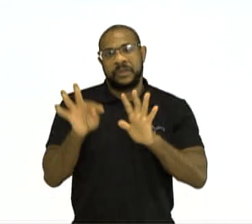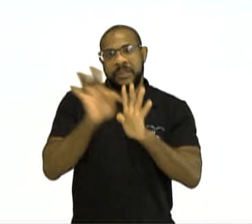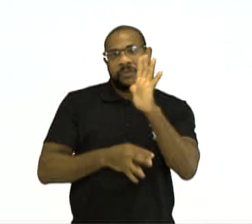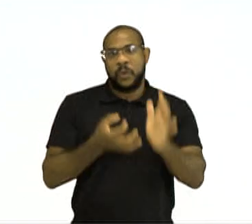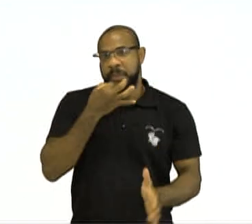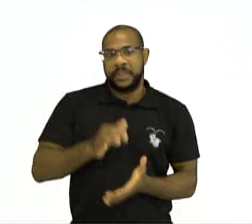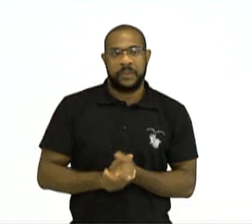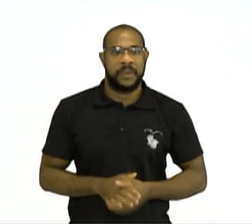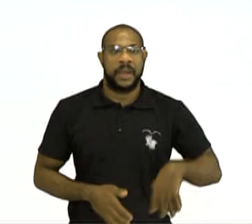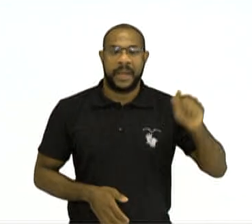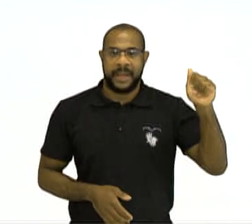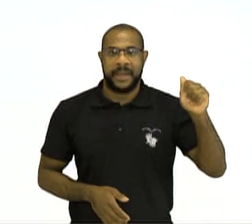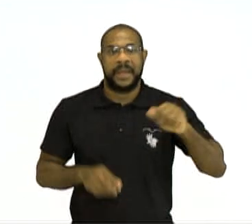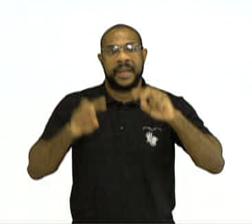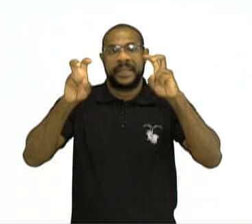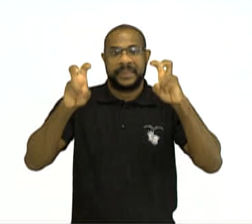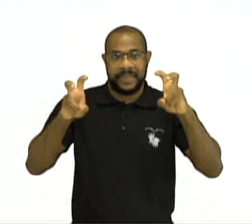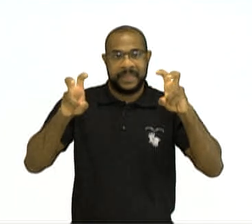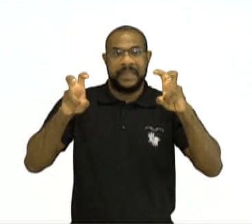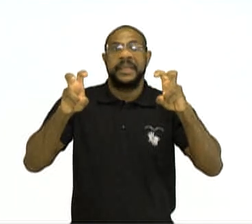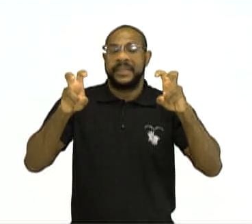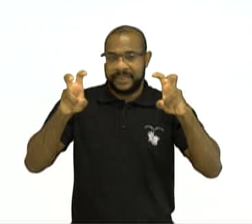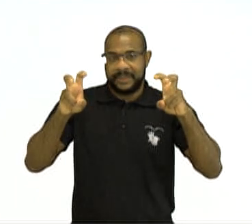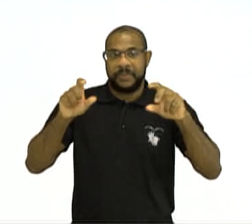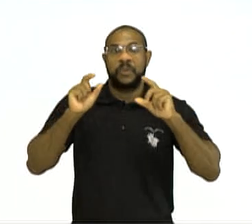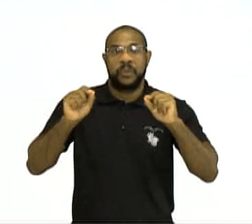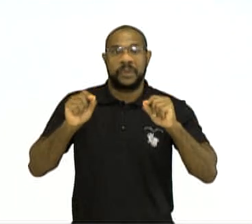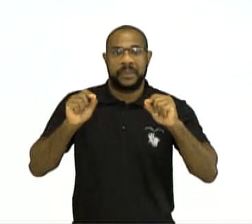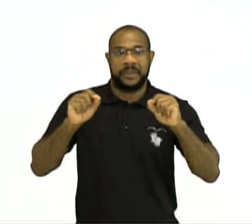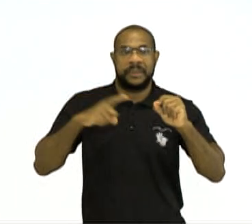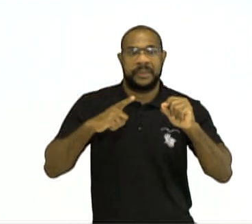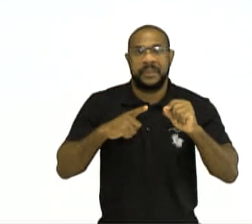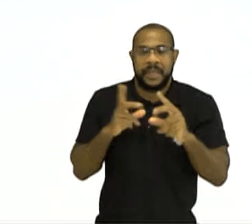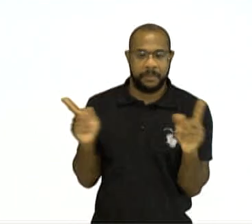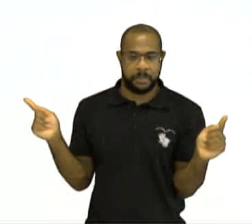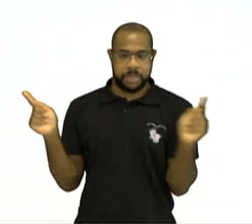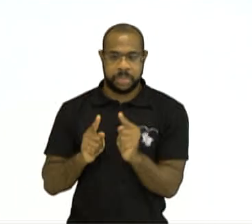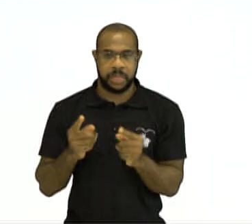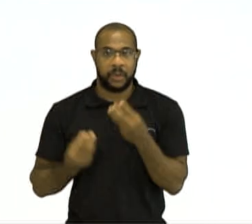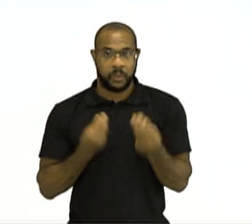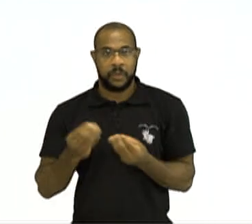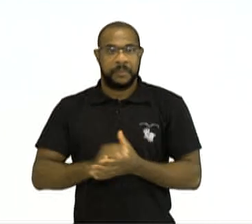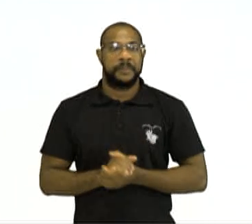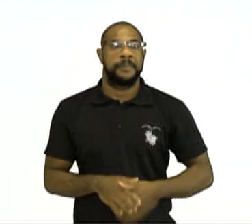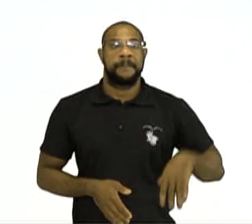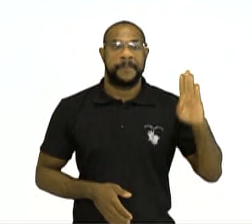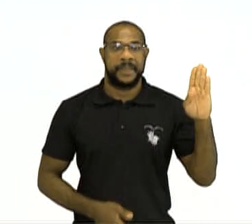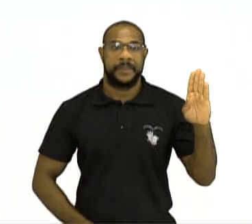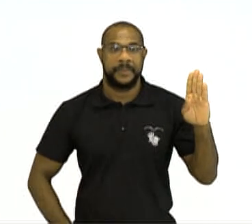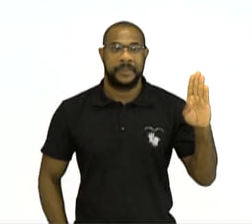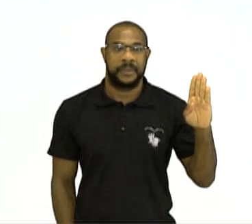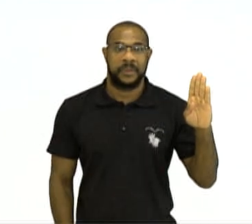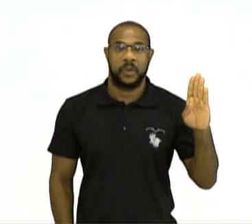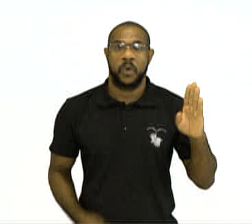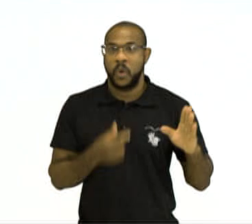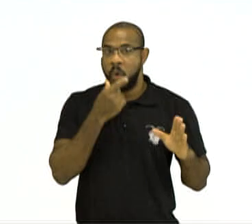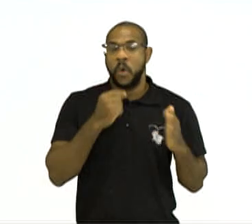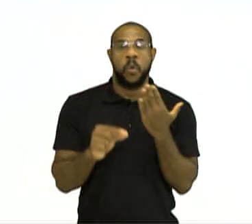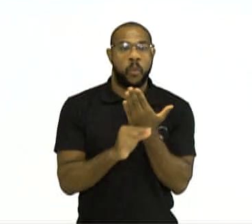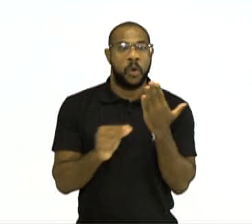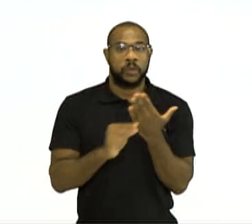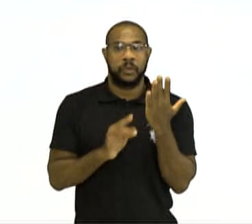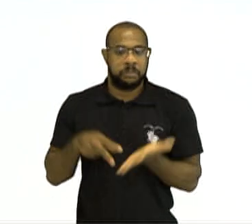A, o tema nele abordado geralmente é simplificado. Alternativa B, o autor não